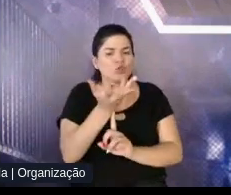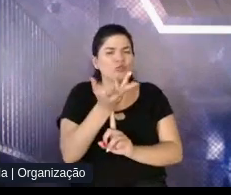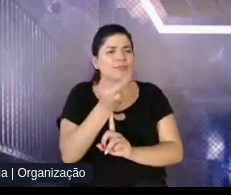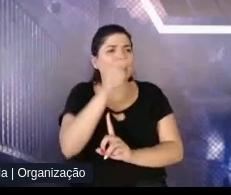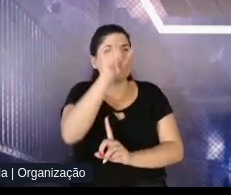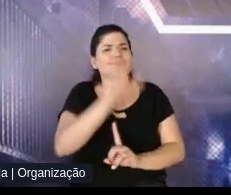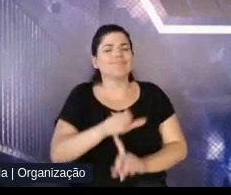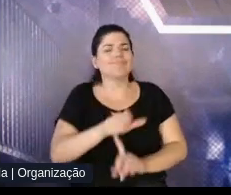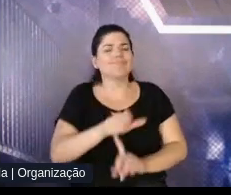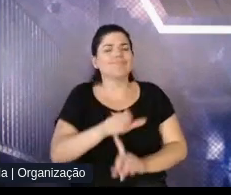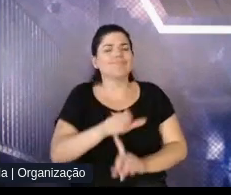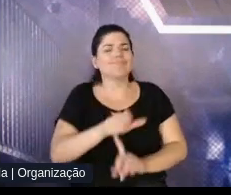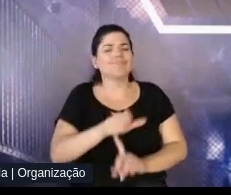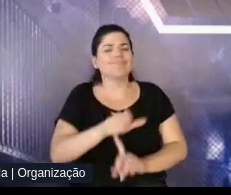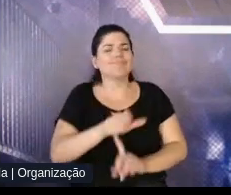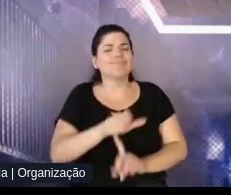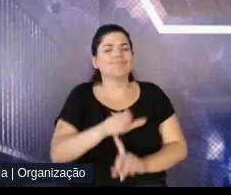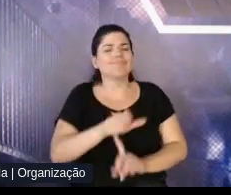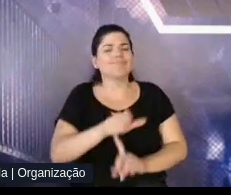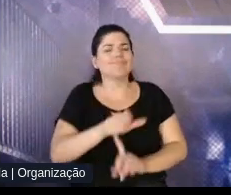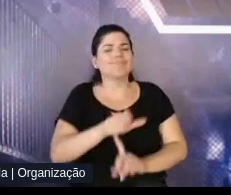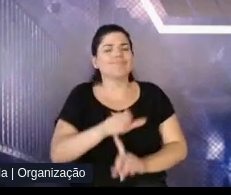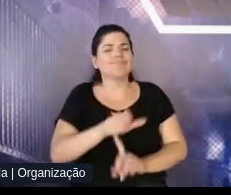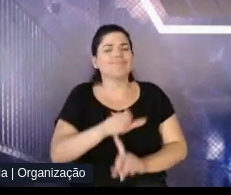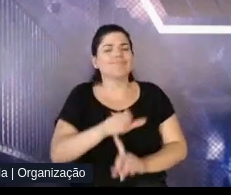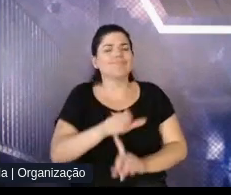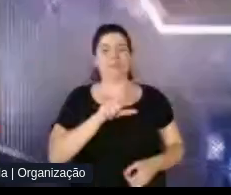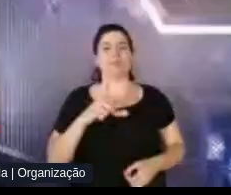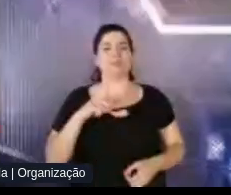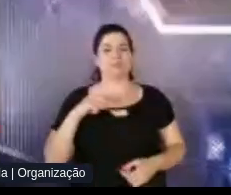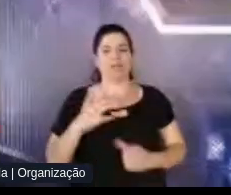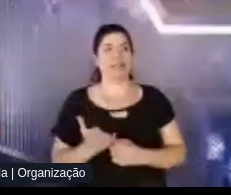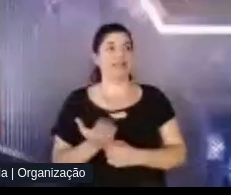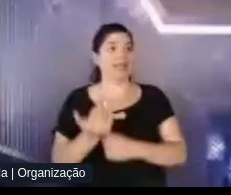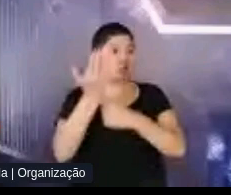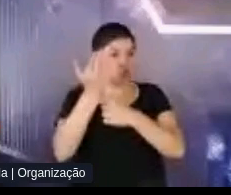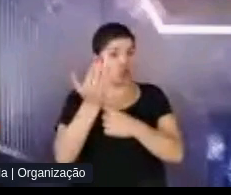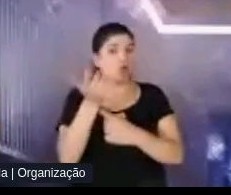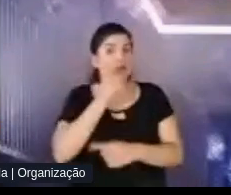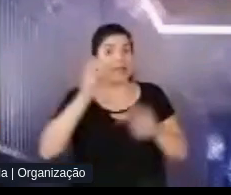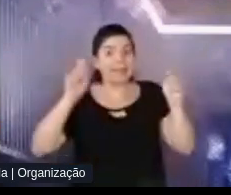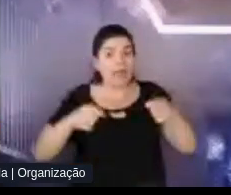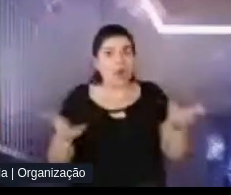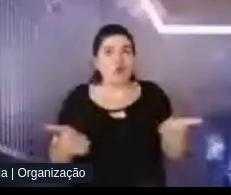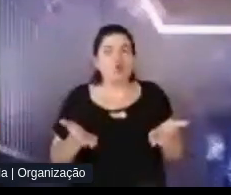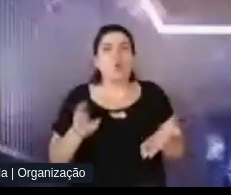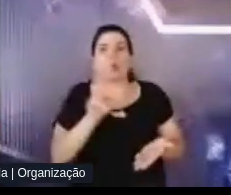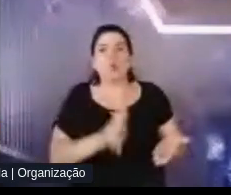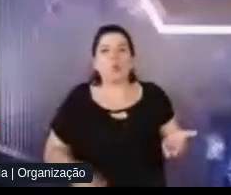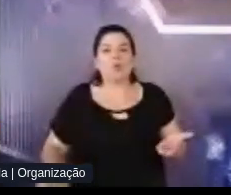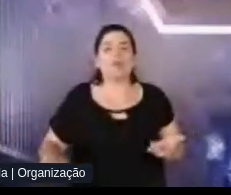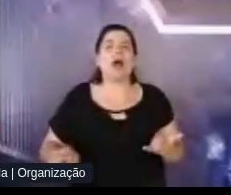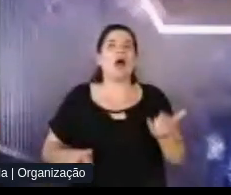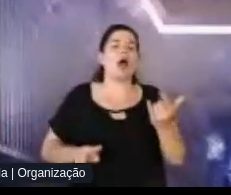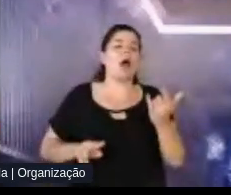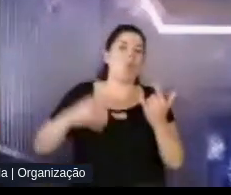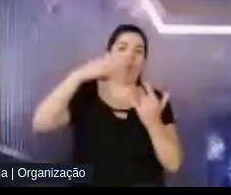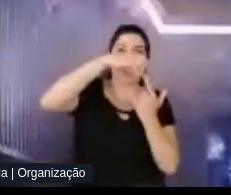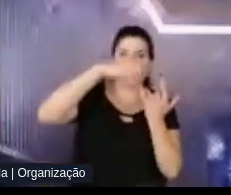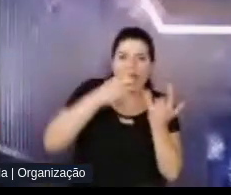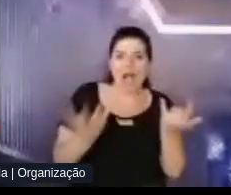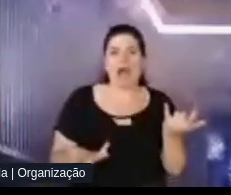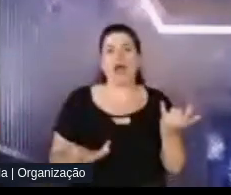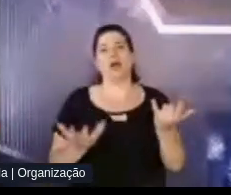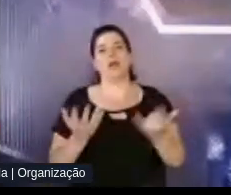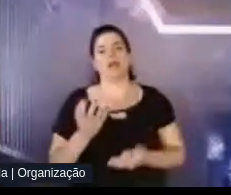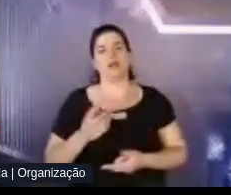uma excelente atriz. Graças a ela, nós temos a tecnologia que a gente consegue usar o Wi-Fi, o Bluetooth,